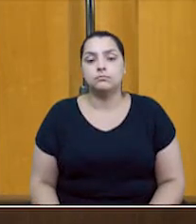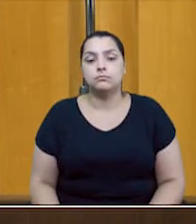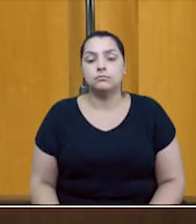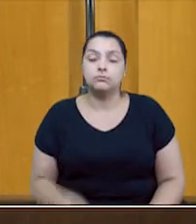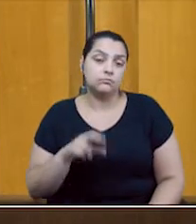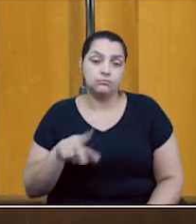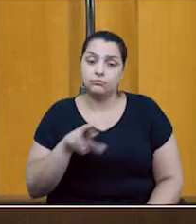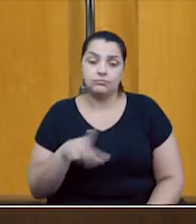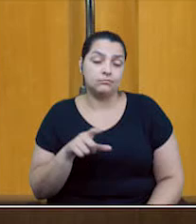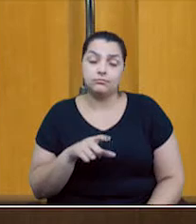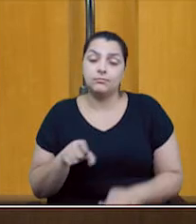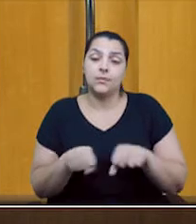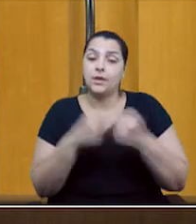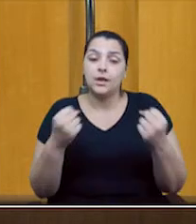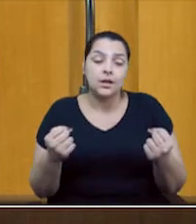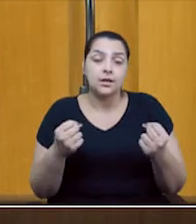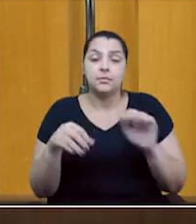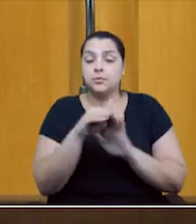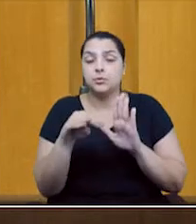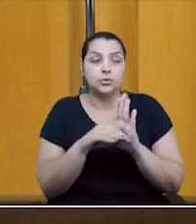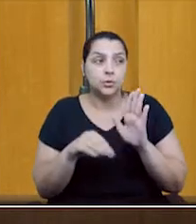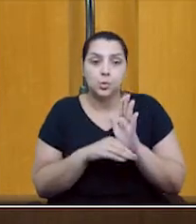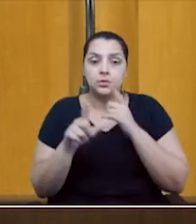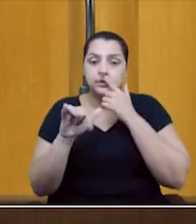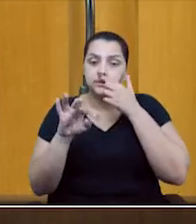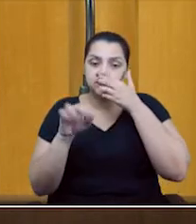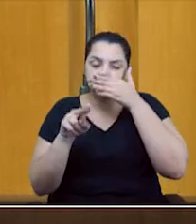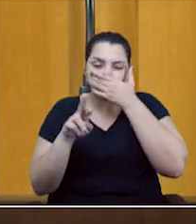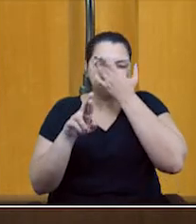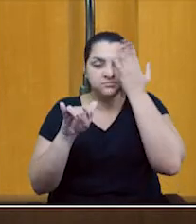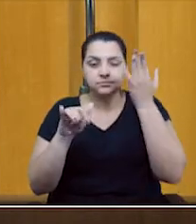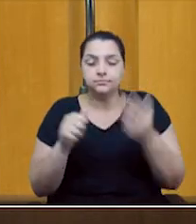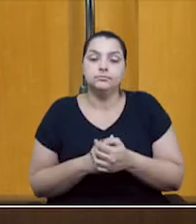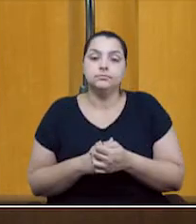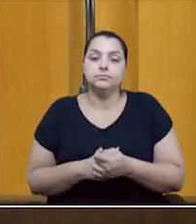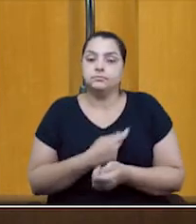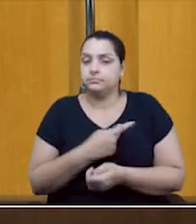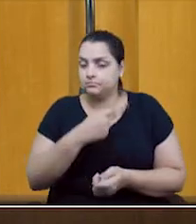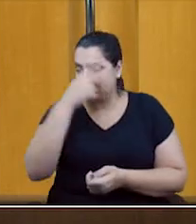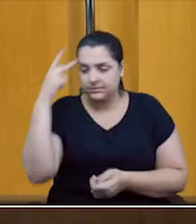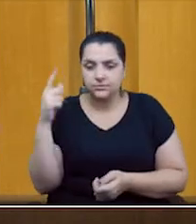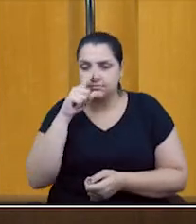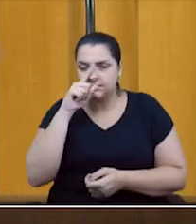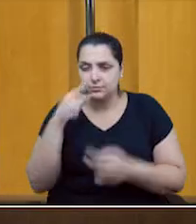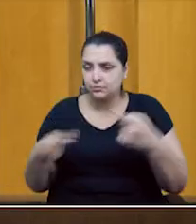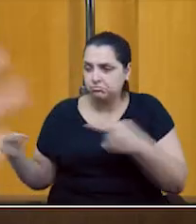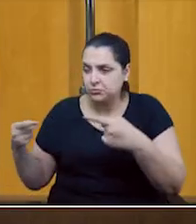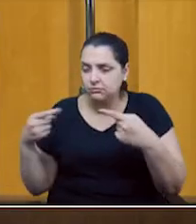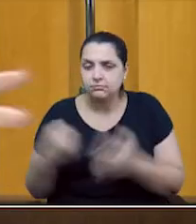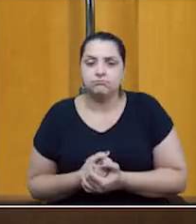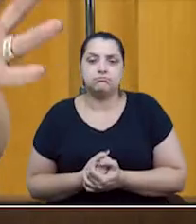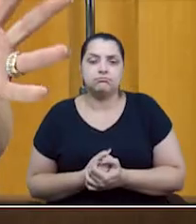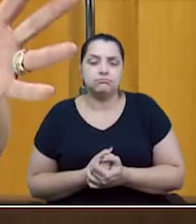liturgia ou de protocolo ou de uma pessoa política perigosa que está